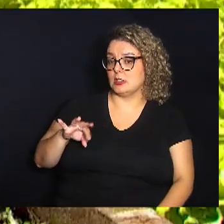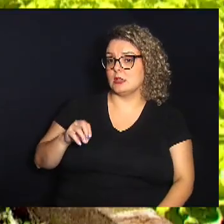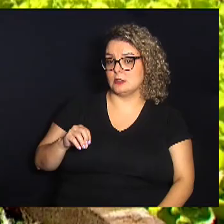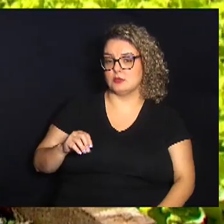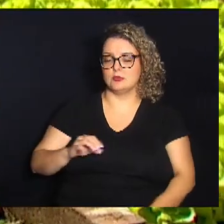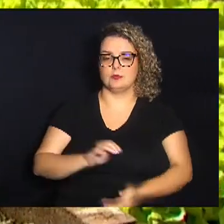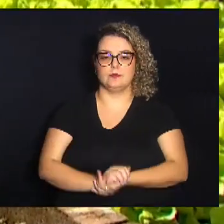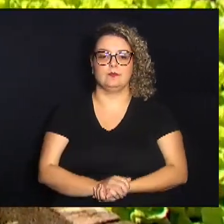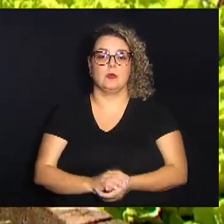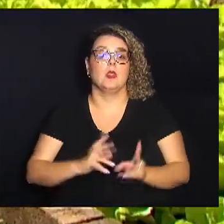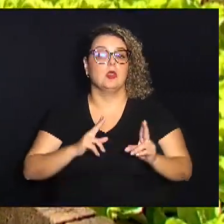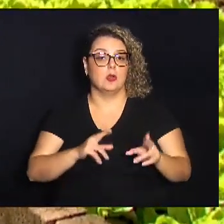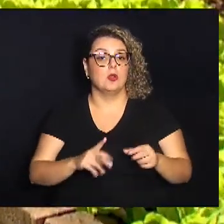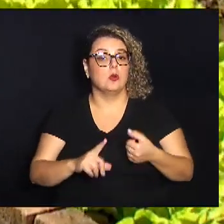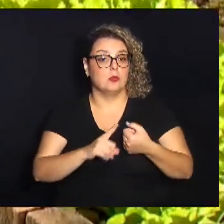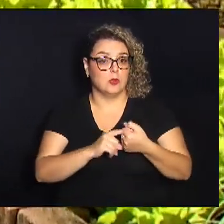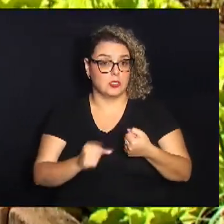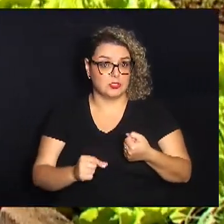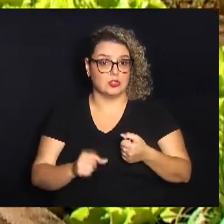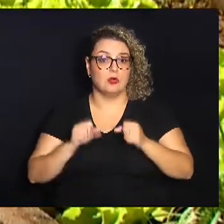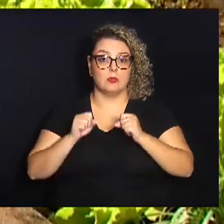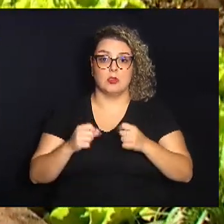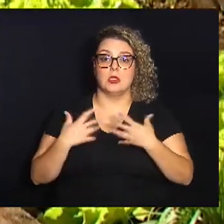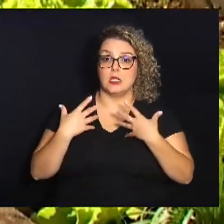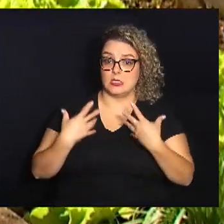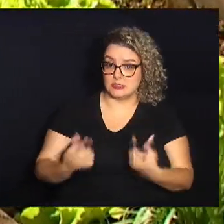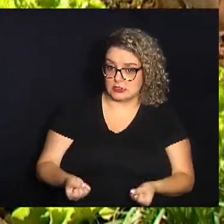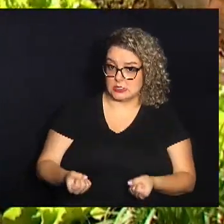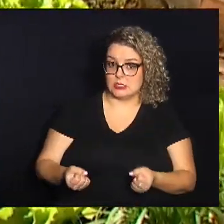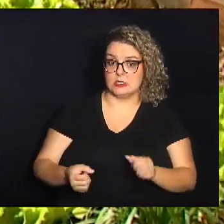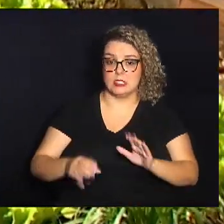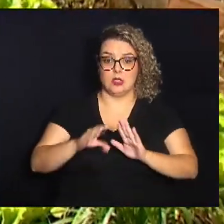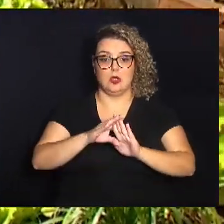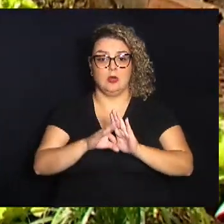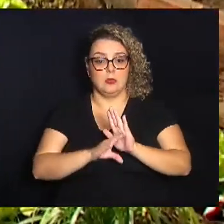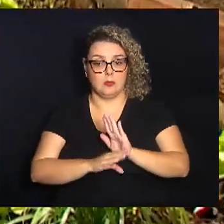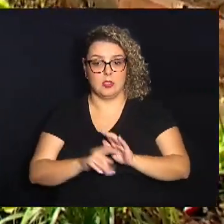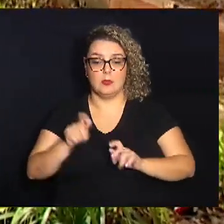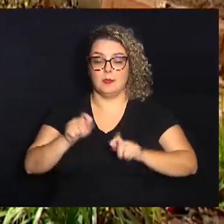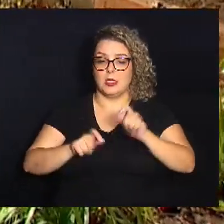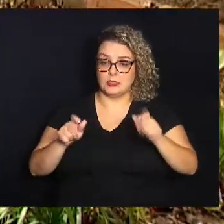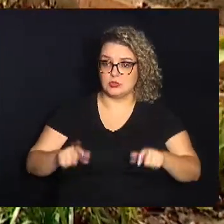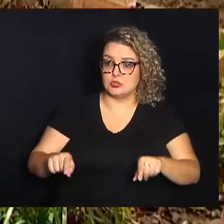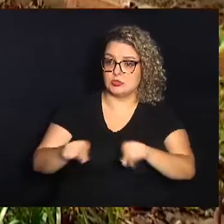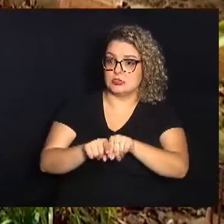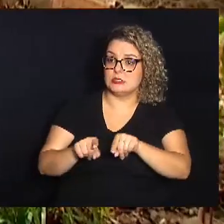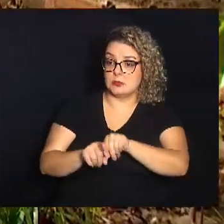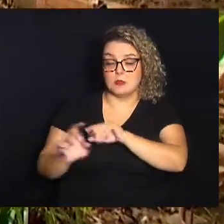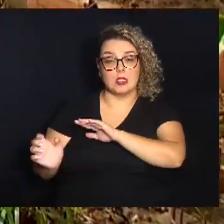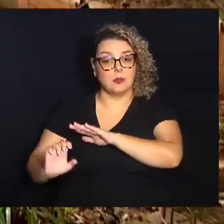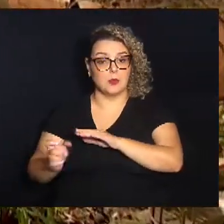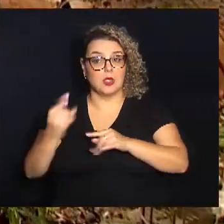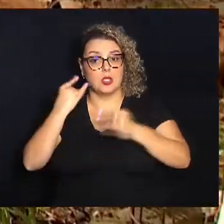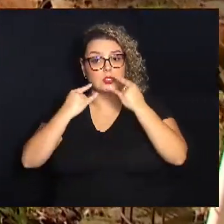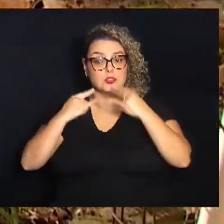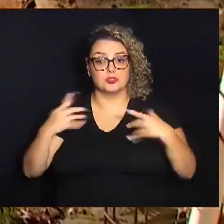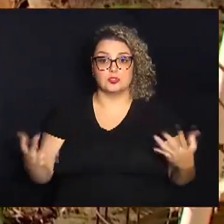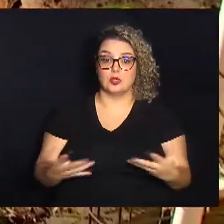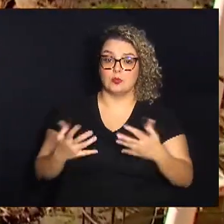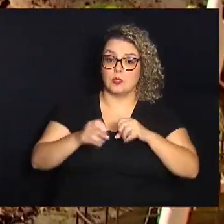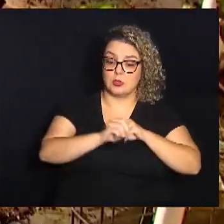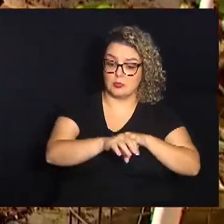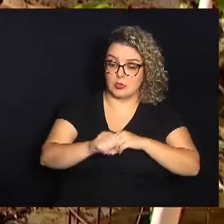De acordo com o artigo, poderão aderir ao programa pessoas físicas e jurídicas que tenham interesse em promover a